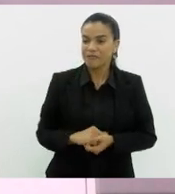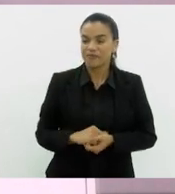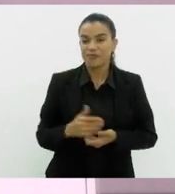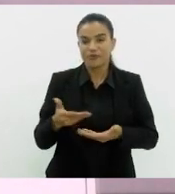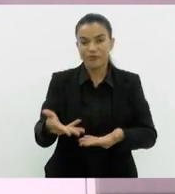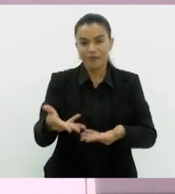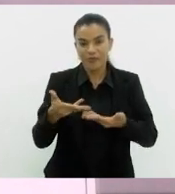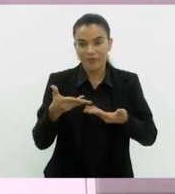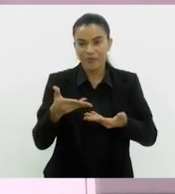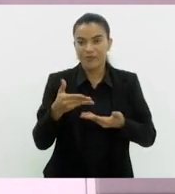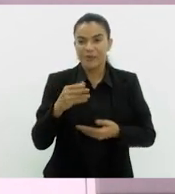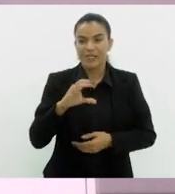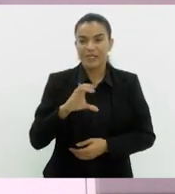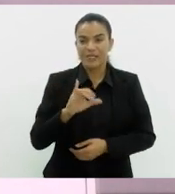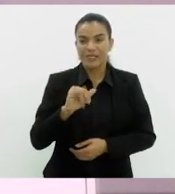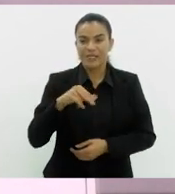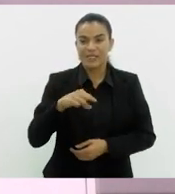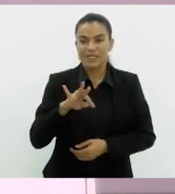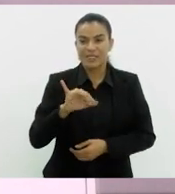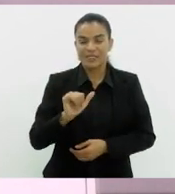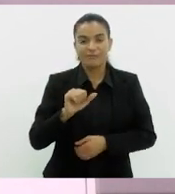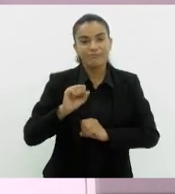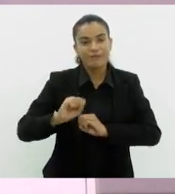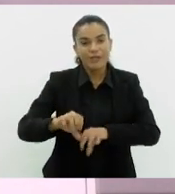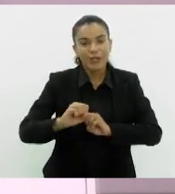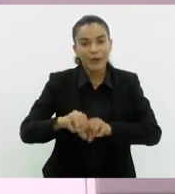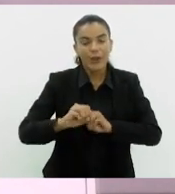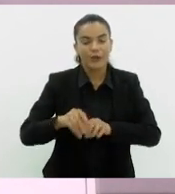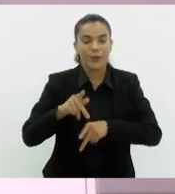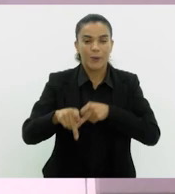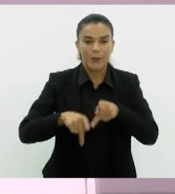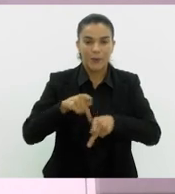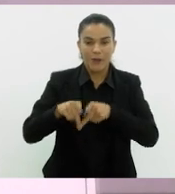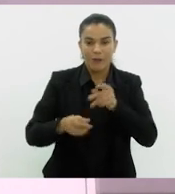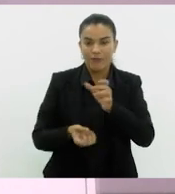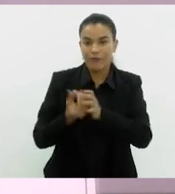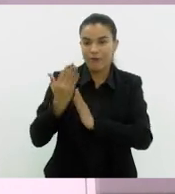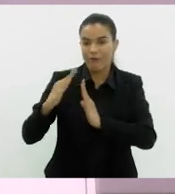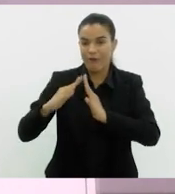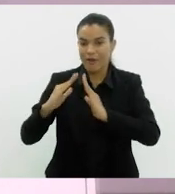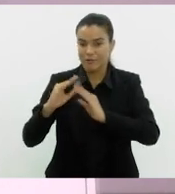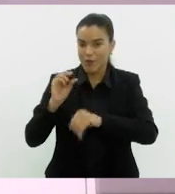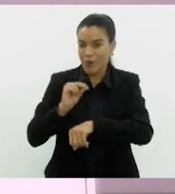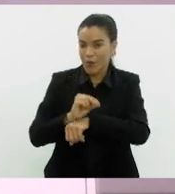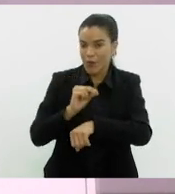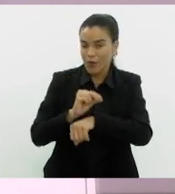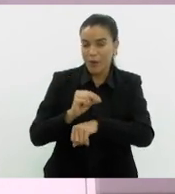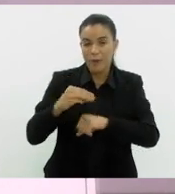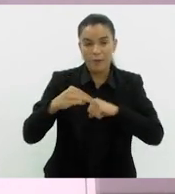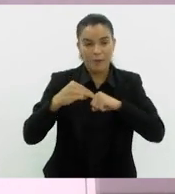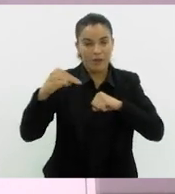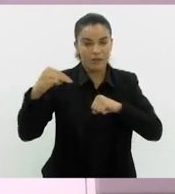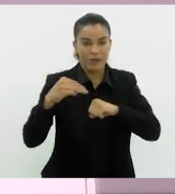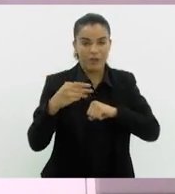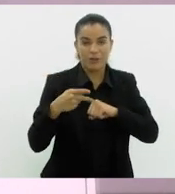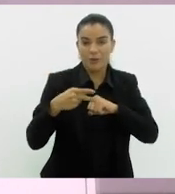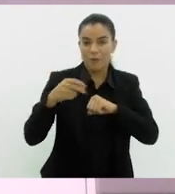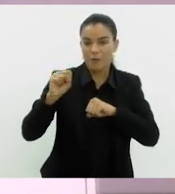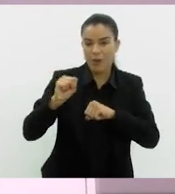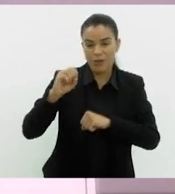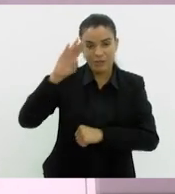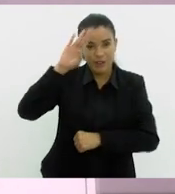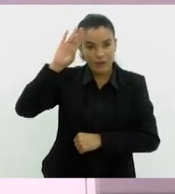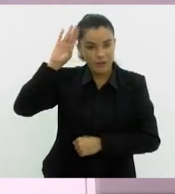convido agora a senhora Cíntia Matos, educadora popular, fundadora da Casa Cuidado e mestranda do Programa de Pós-Graduação